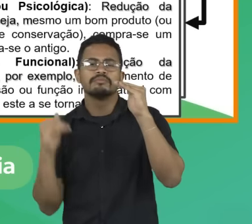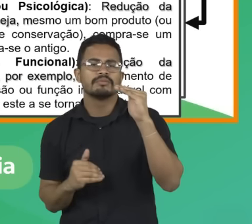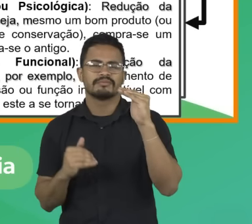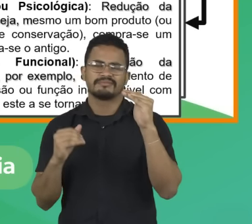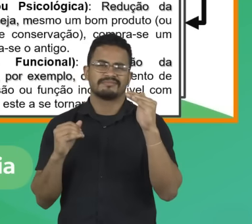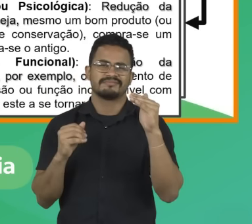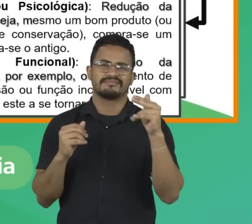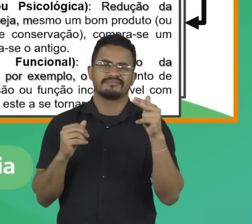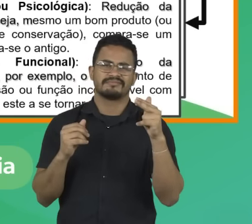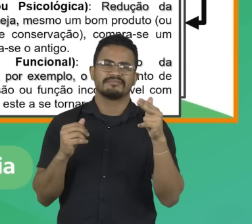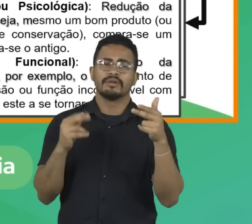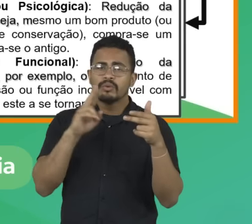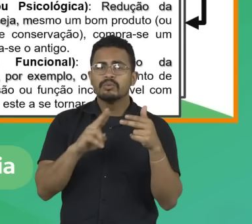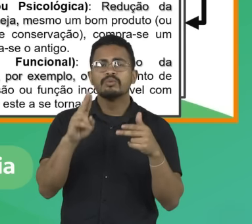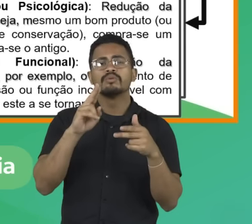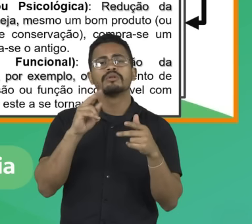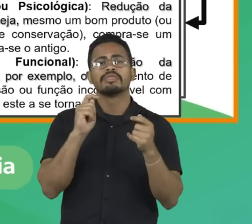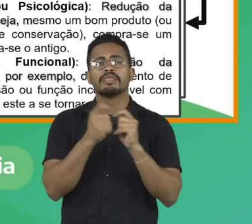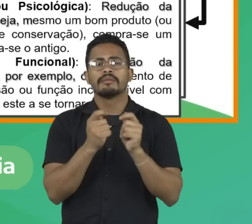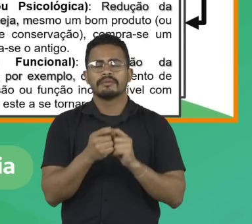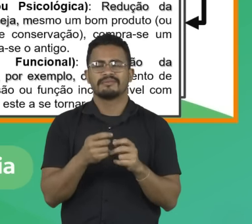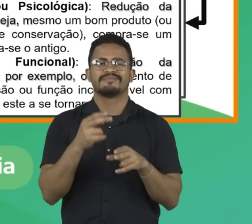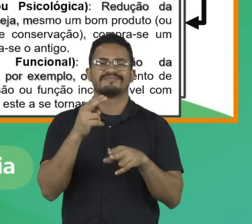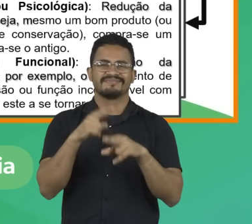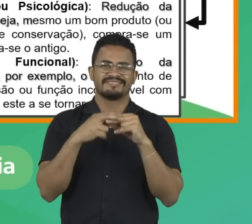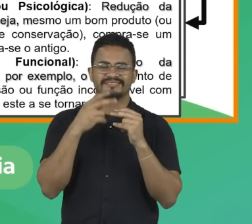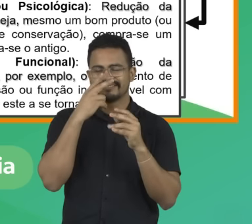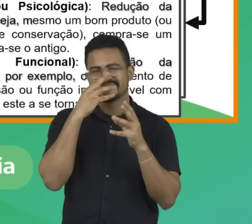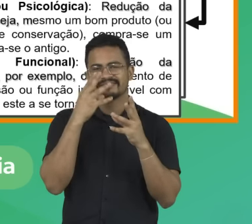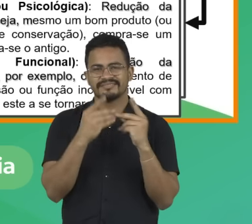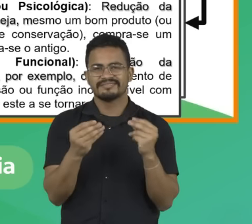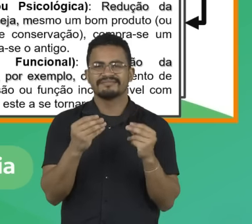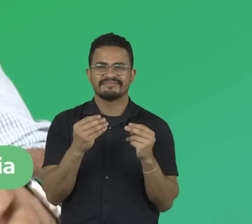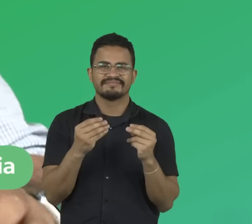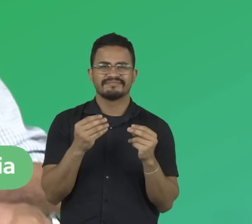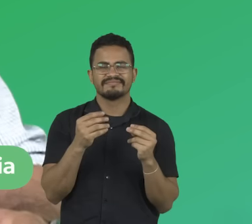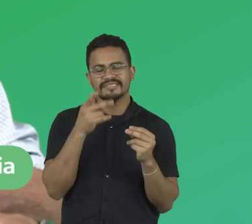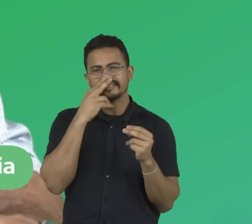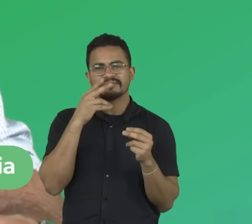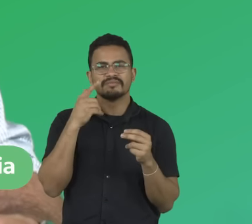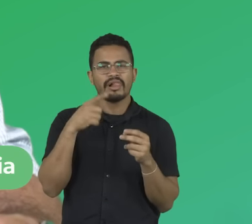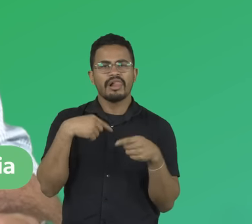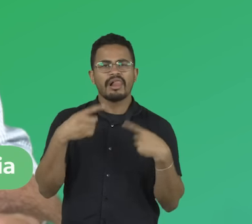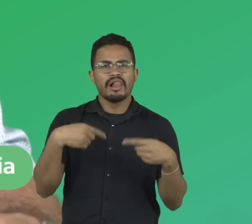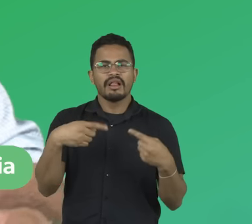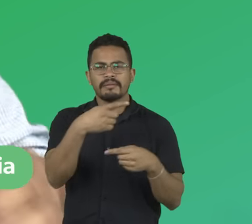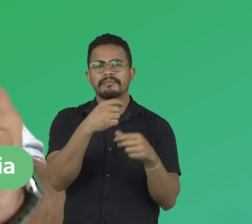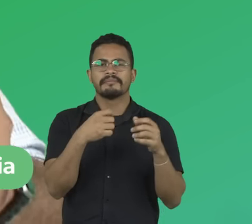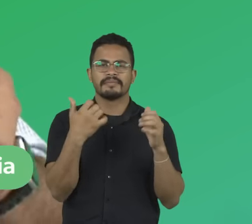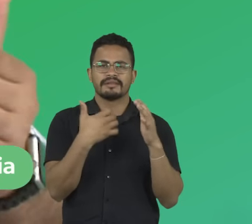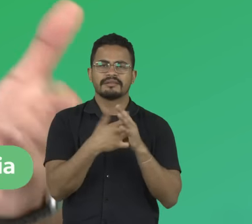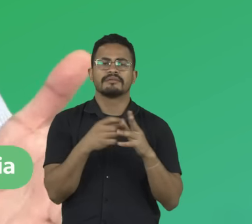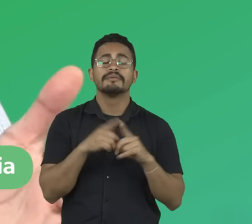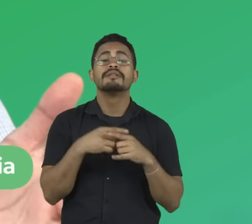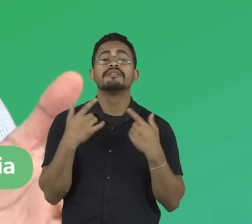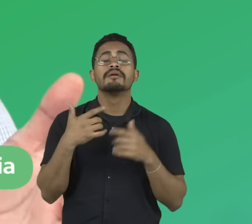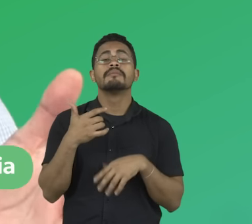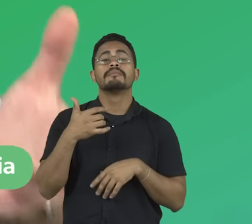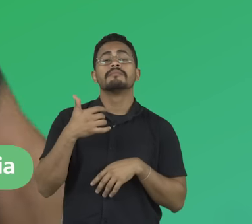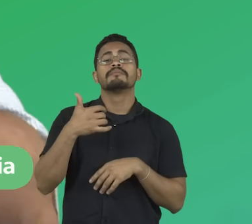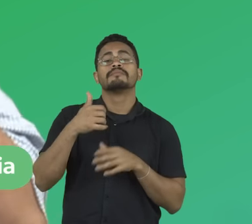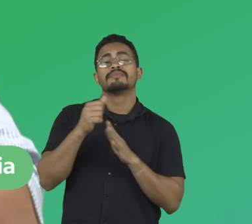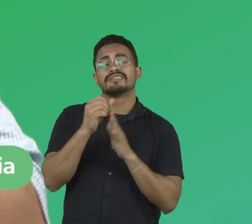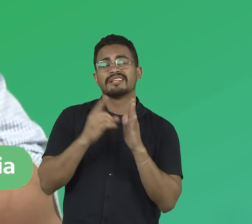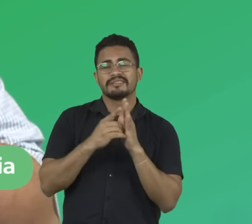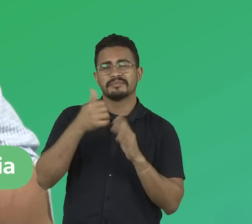isso torna a obsolescência funcional uma prática recorrente das empresas também. Após a década de 50, veio o período de 1960